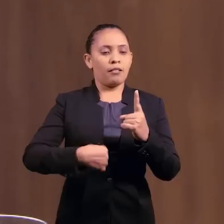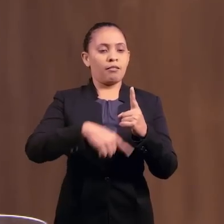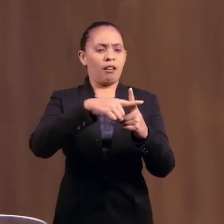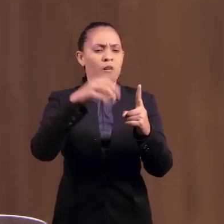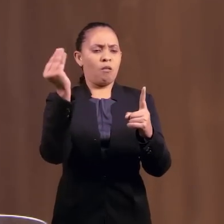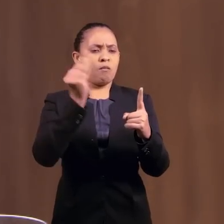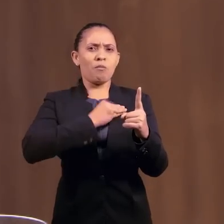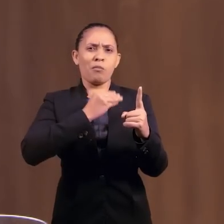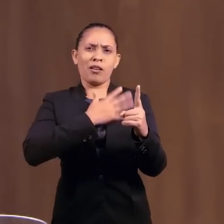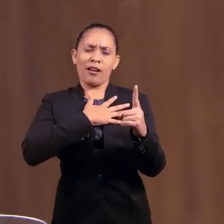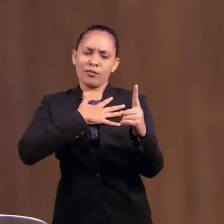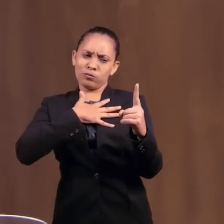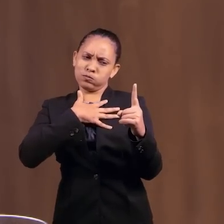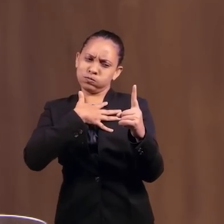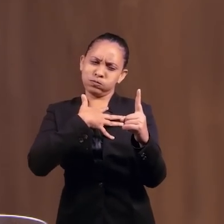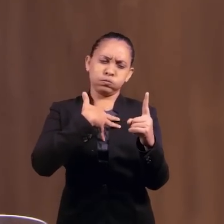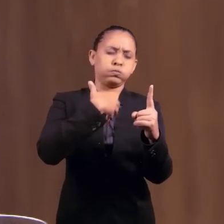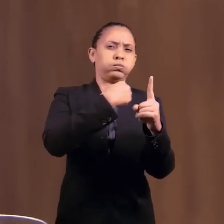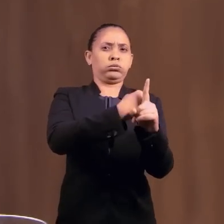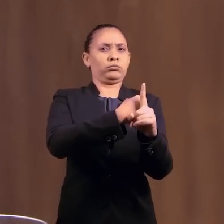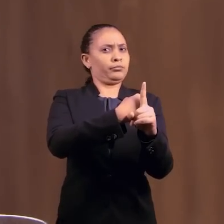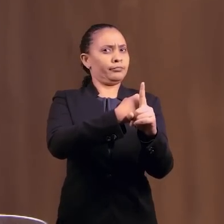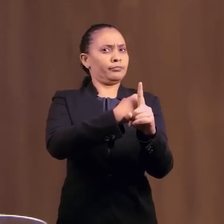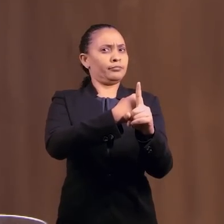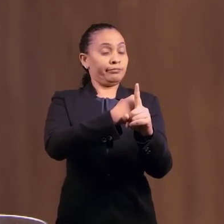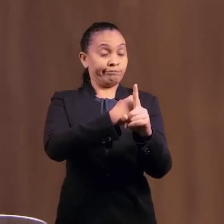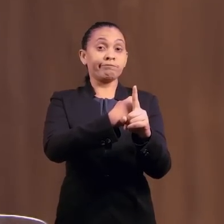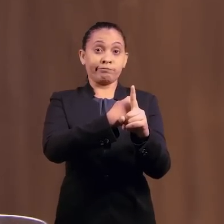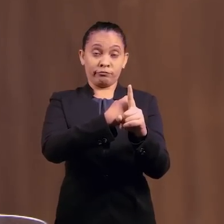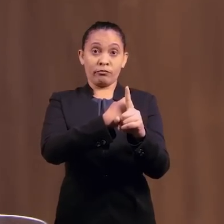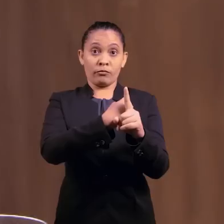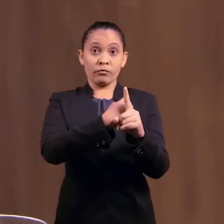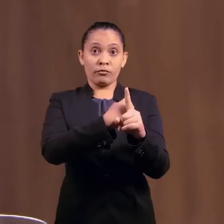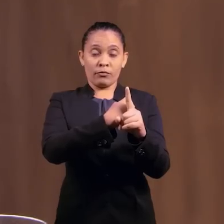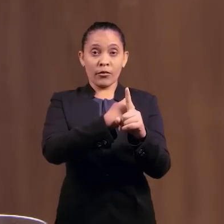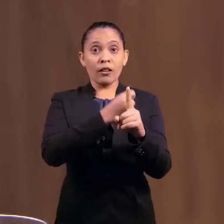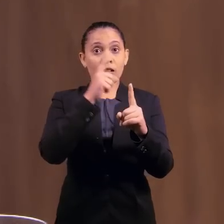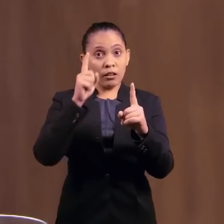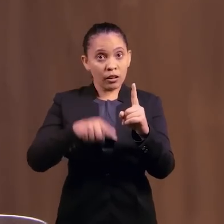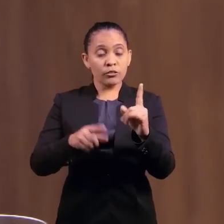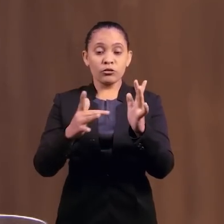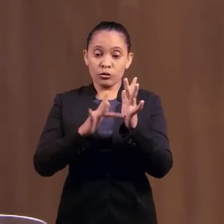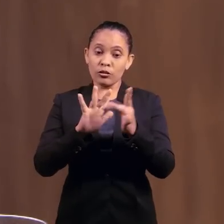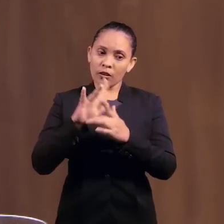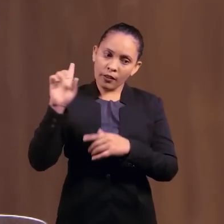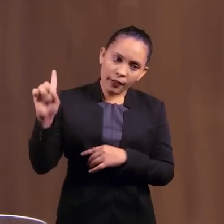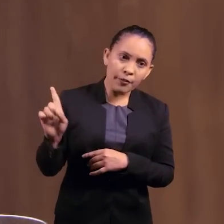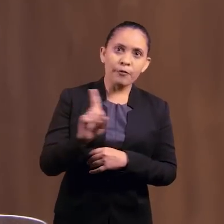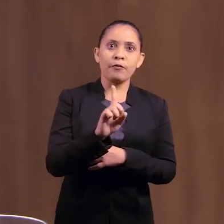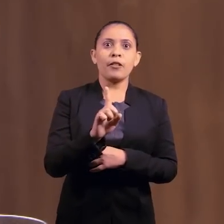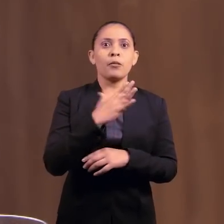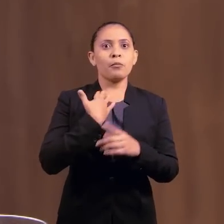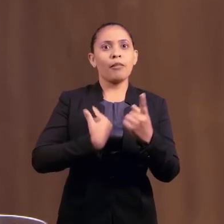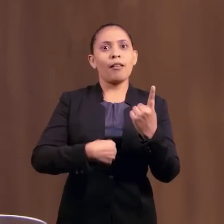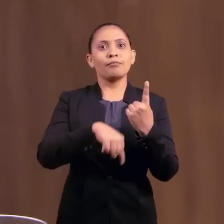da humanidade. Então, é para isso que Jesus veio. Ele veio para